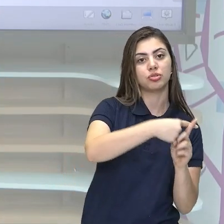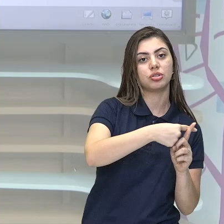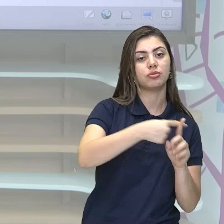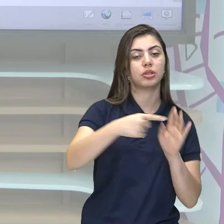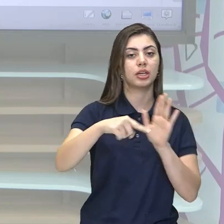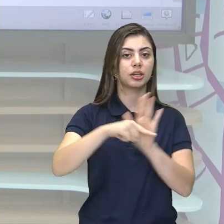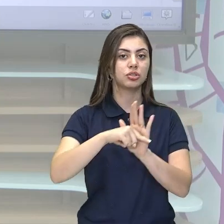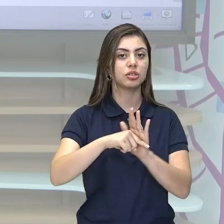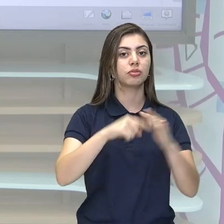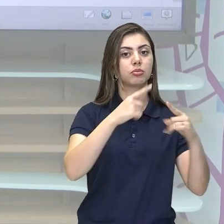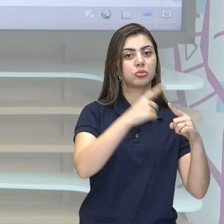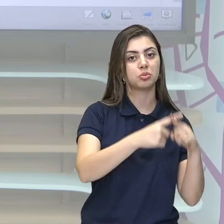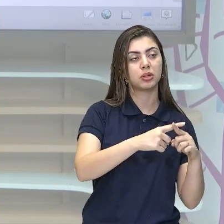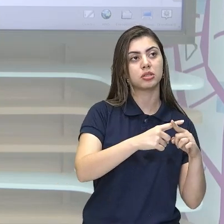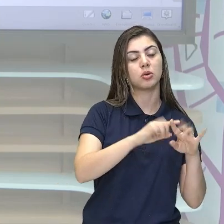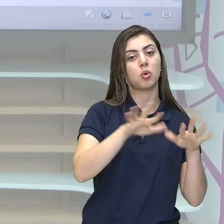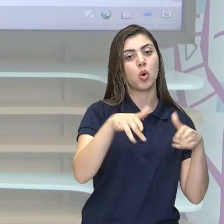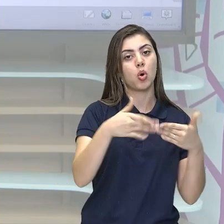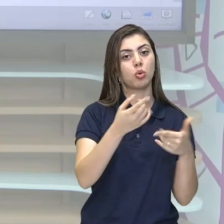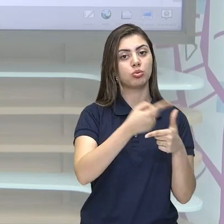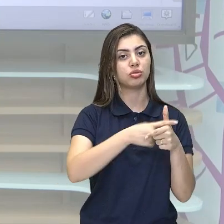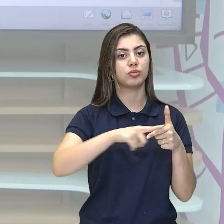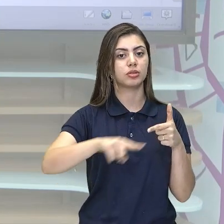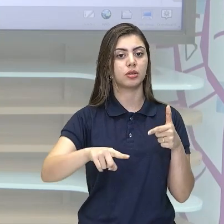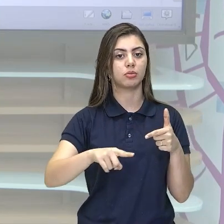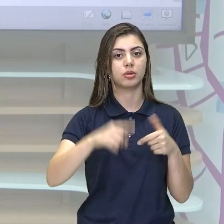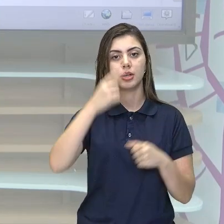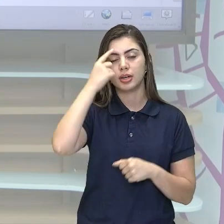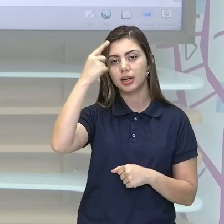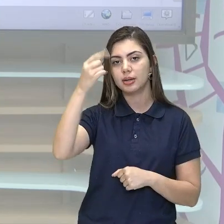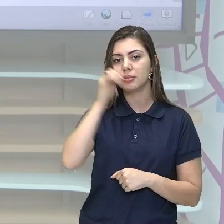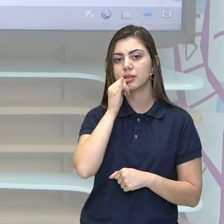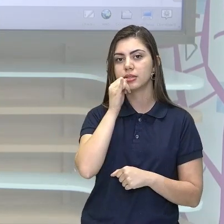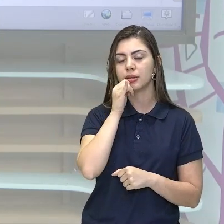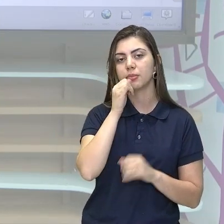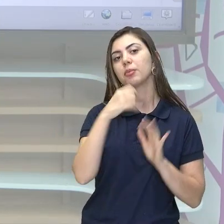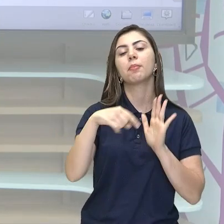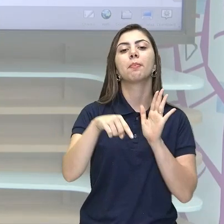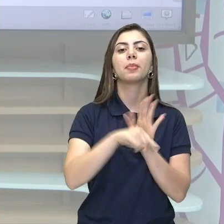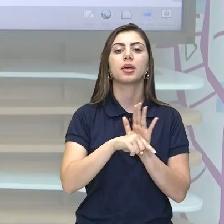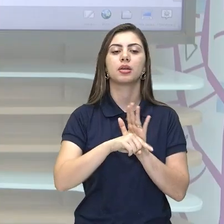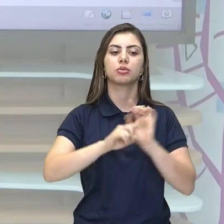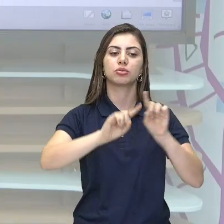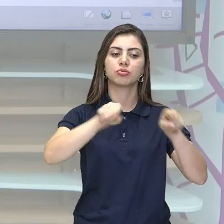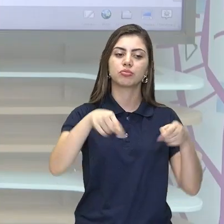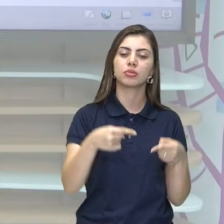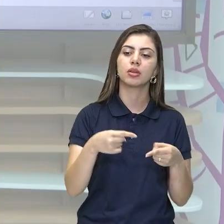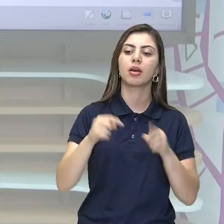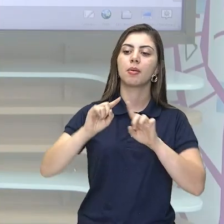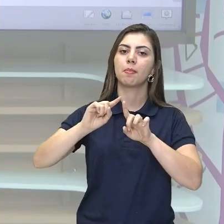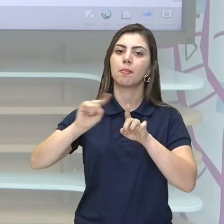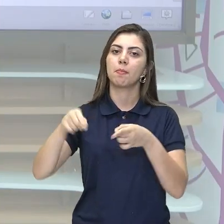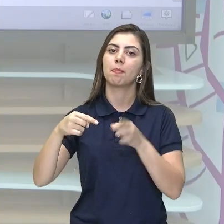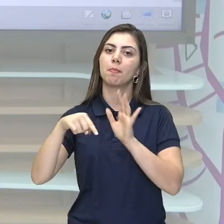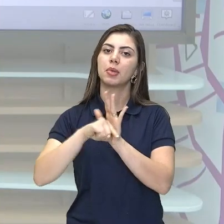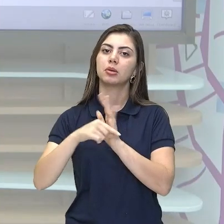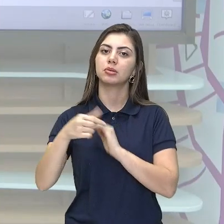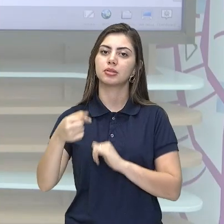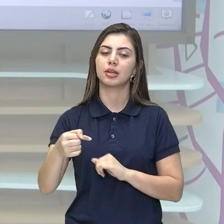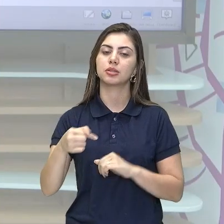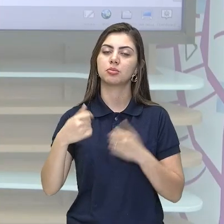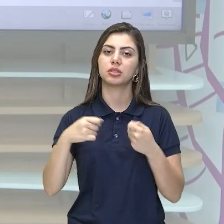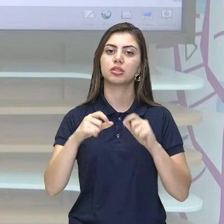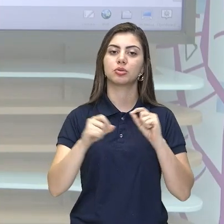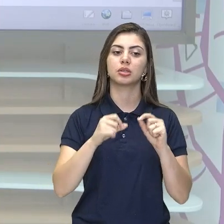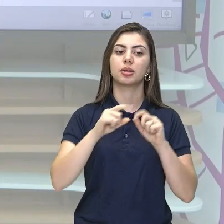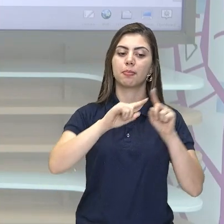é como aquele exemplo lá do nosso 7, que ficou menos, e aí entre parênteses, menos 7. Você vai ter que eliminar o parêntese